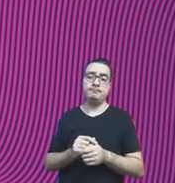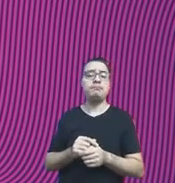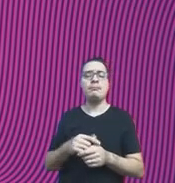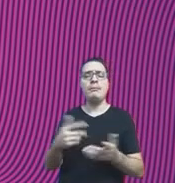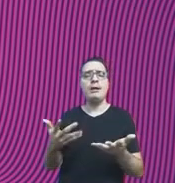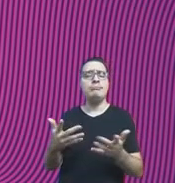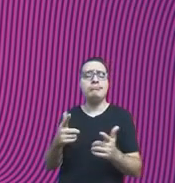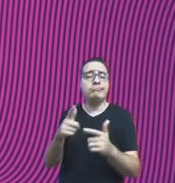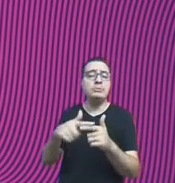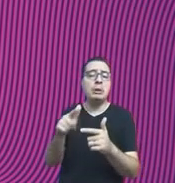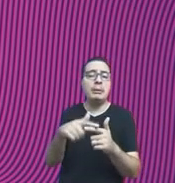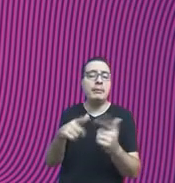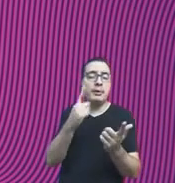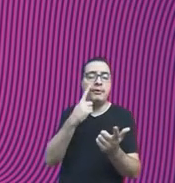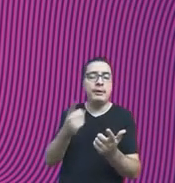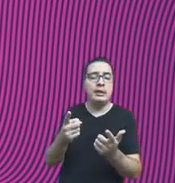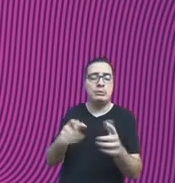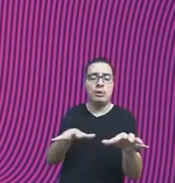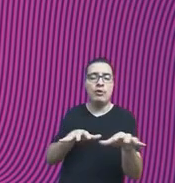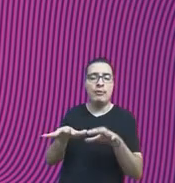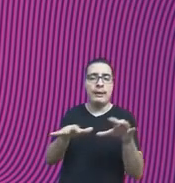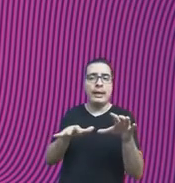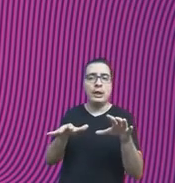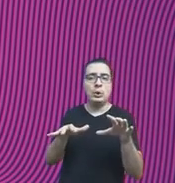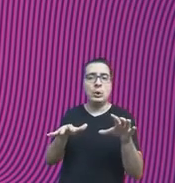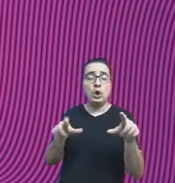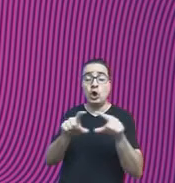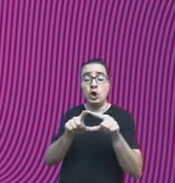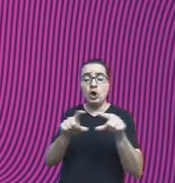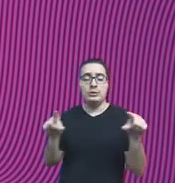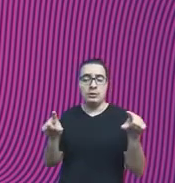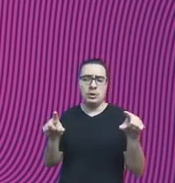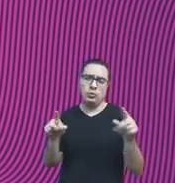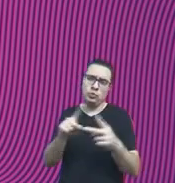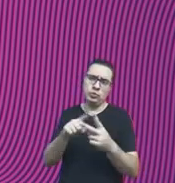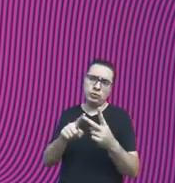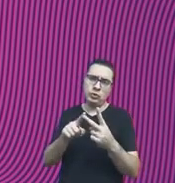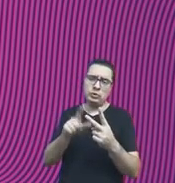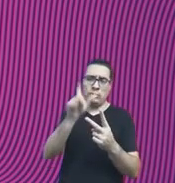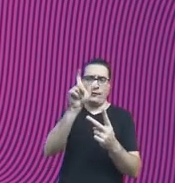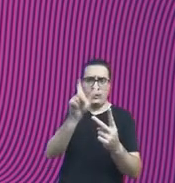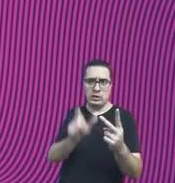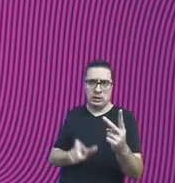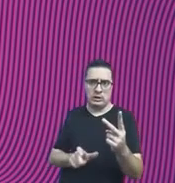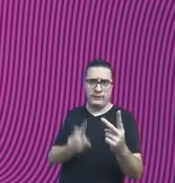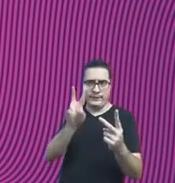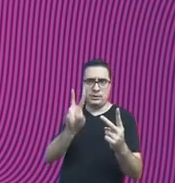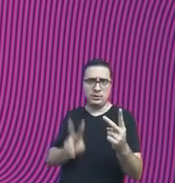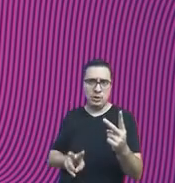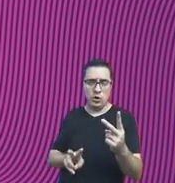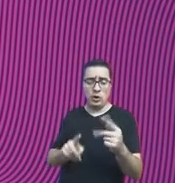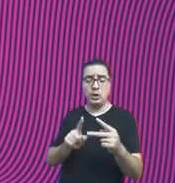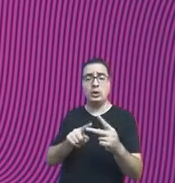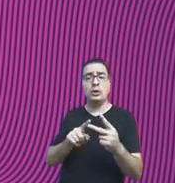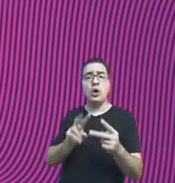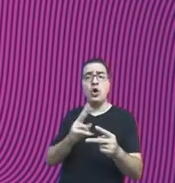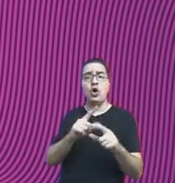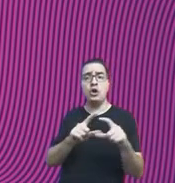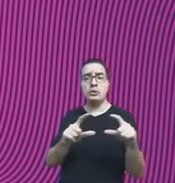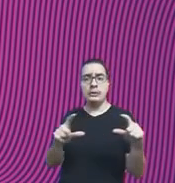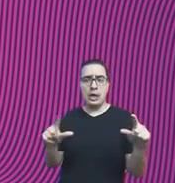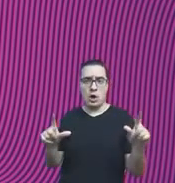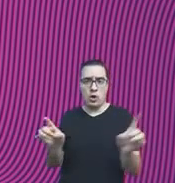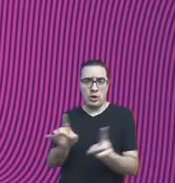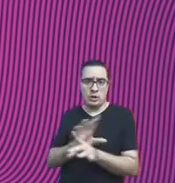vejo nesse movimento de horizontal? Nos dois, tá? No verticalização e no que eu chamo de consolidação horizontal, o